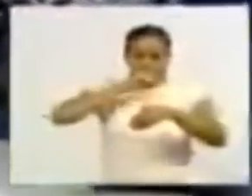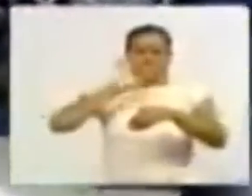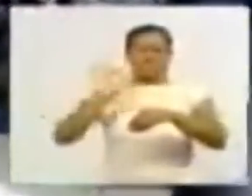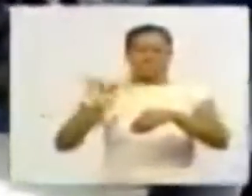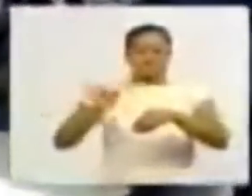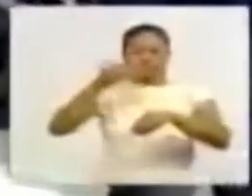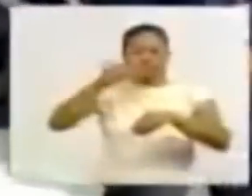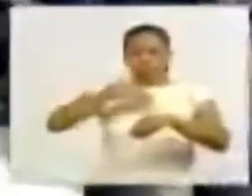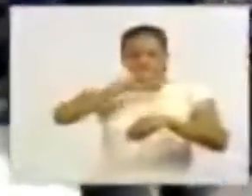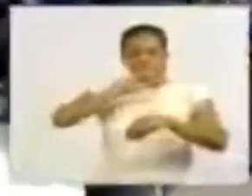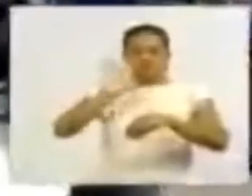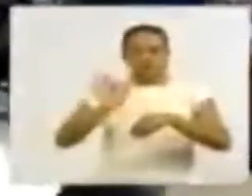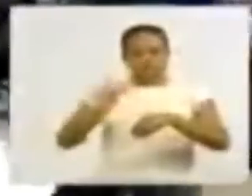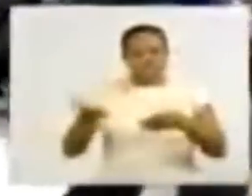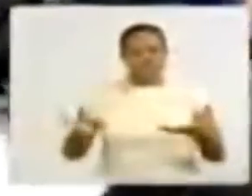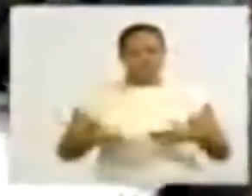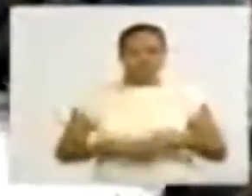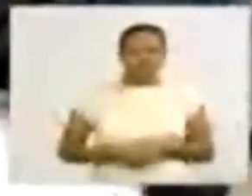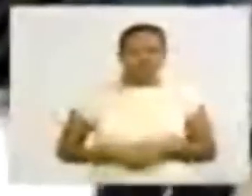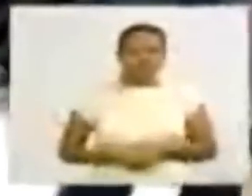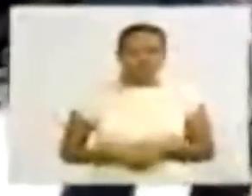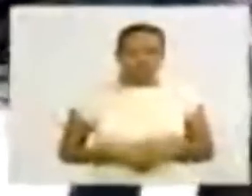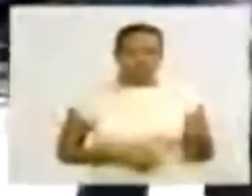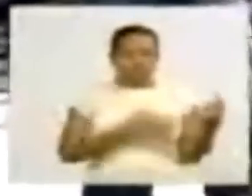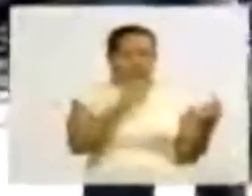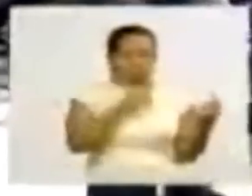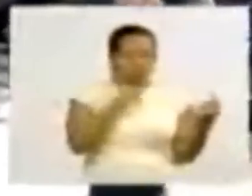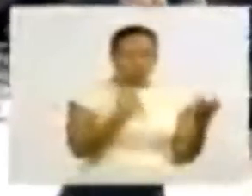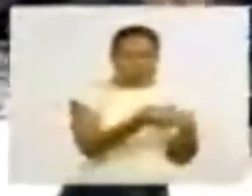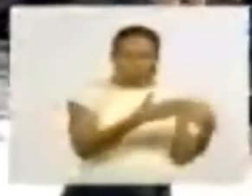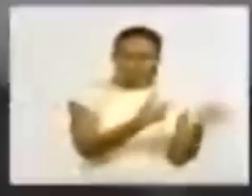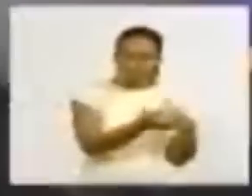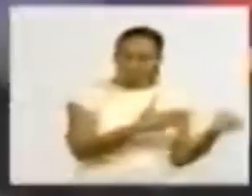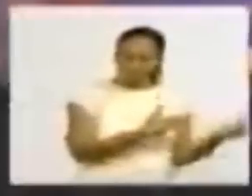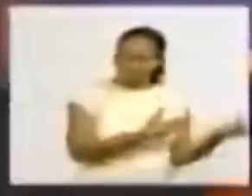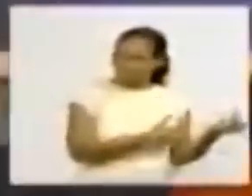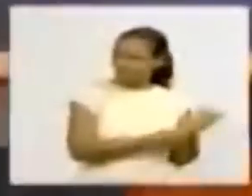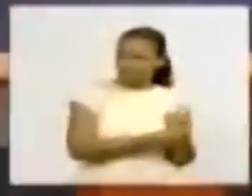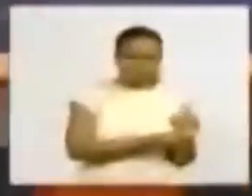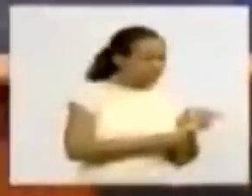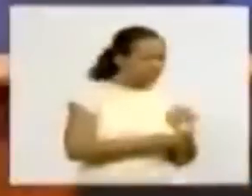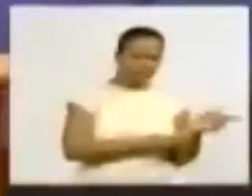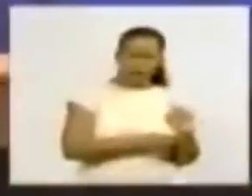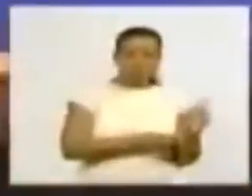onde o pai sabia ser pai. Não é um ser humano qualquer.